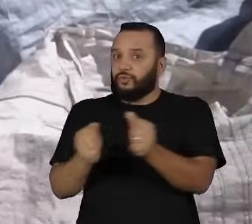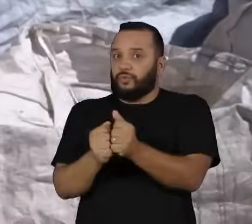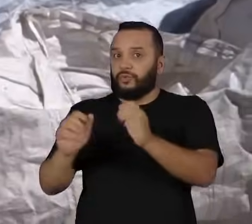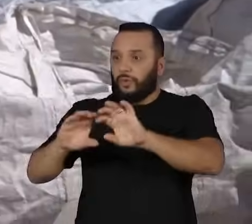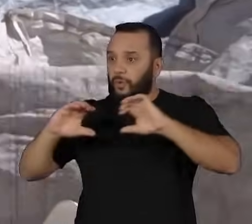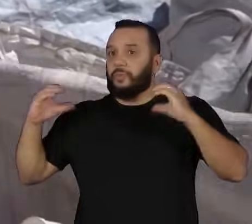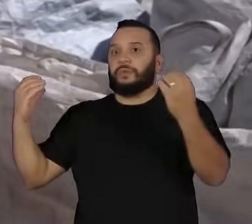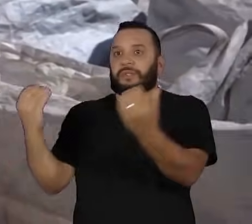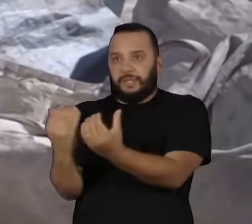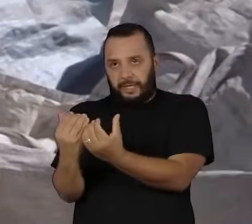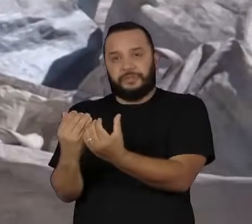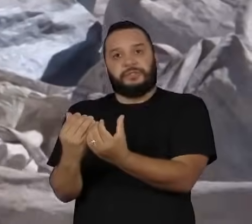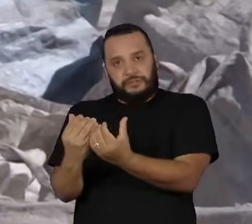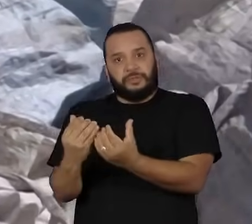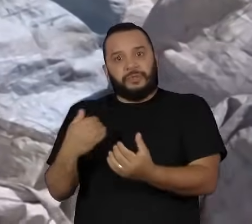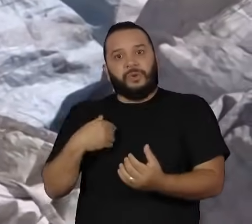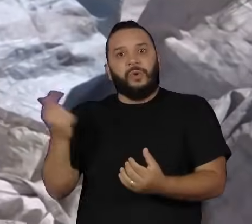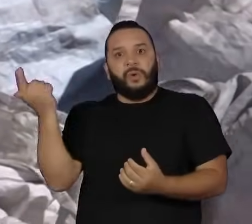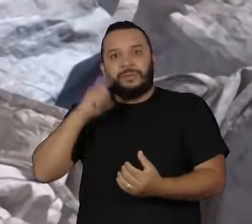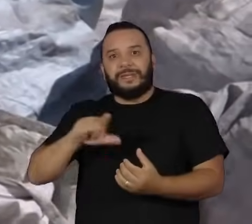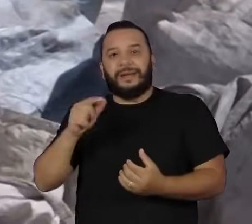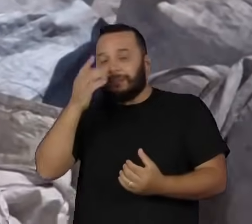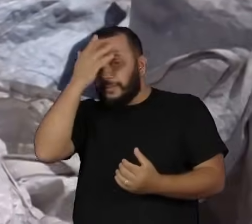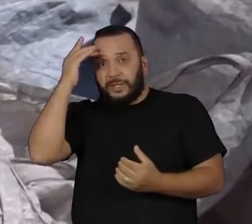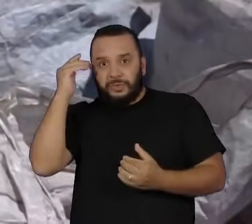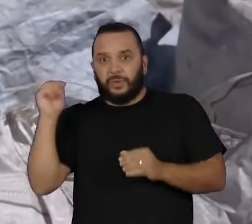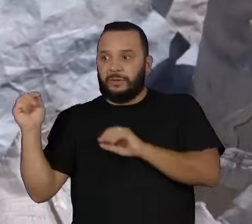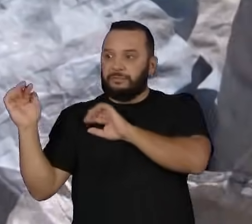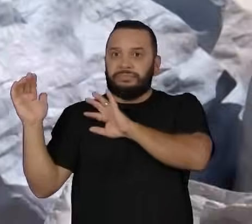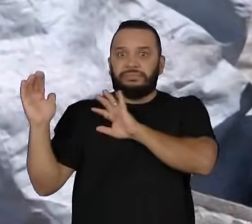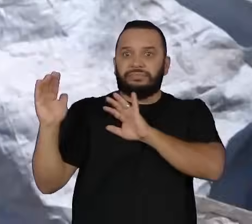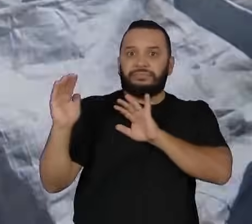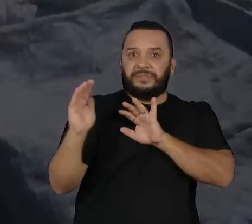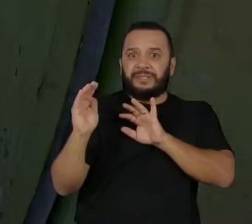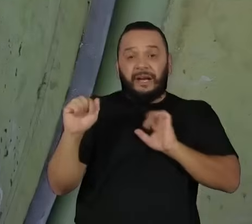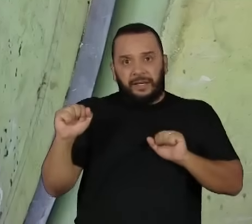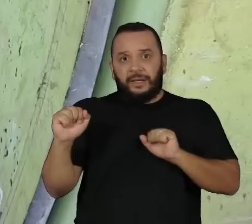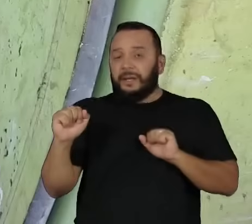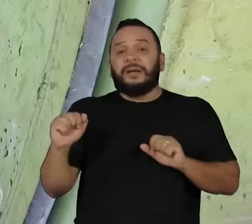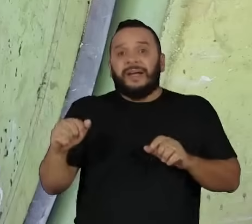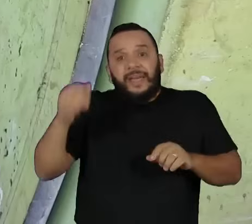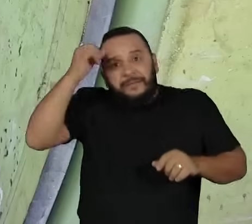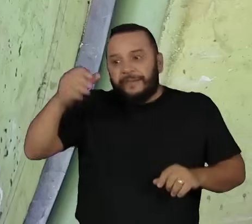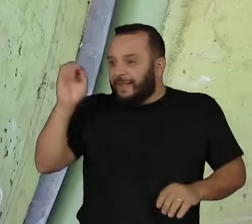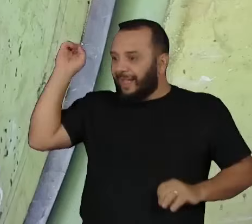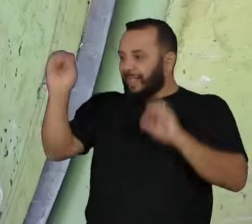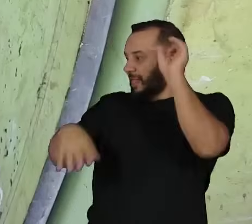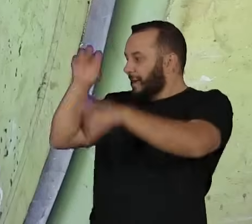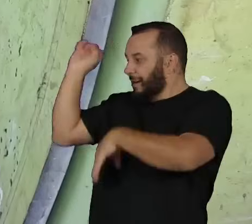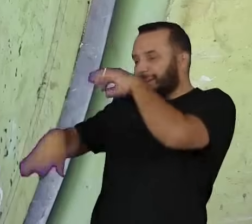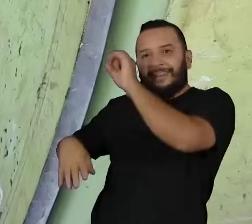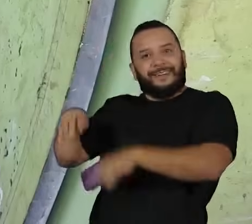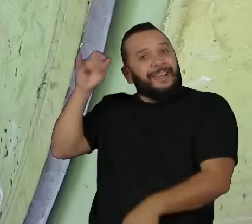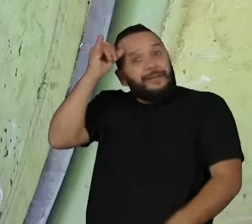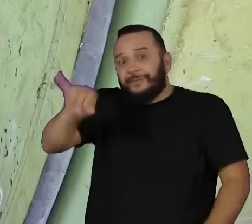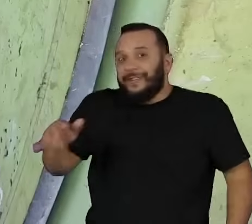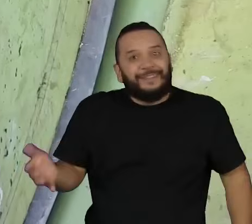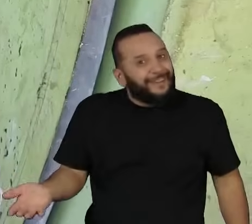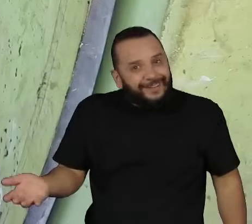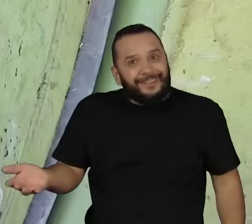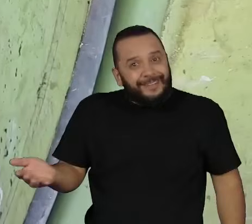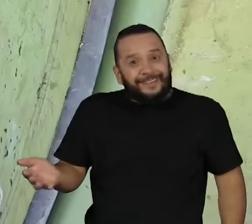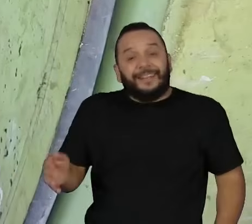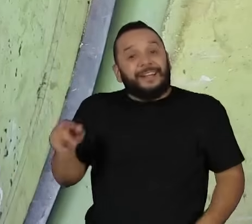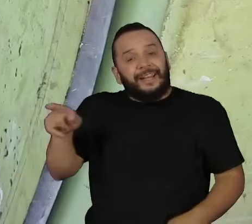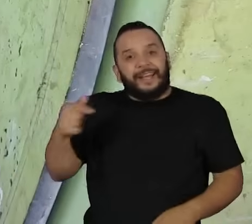comunidade, venha atrair o munícipe para que ele não fique jogando lixos nos pontos viciados, mas